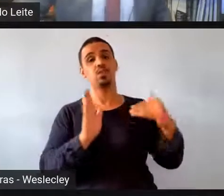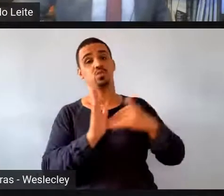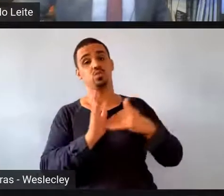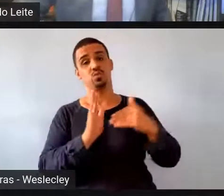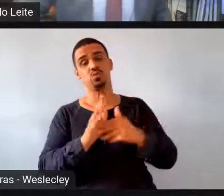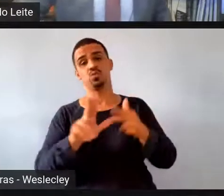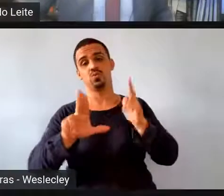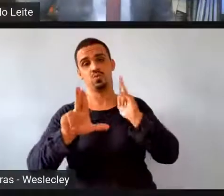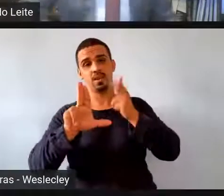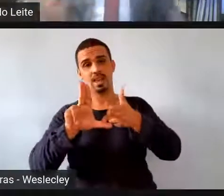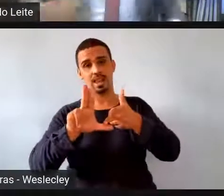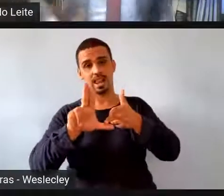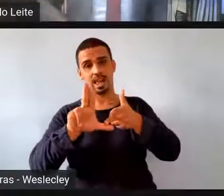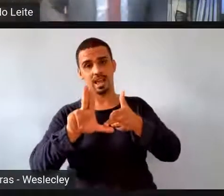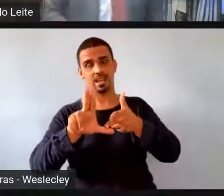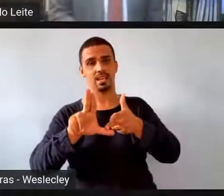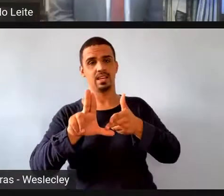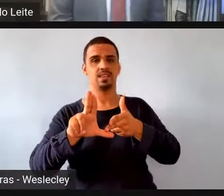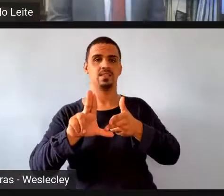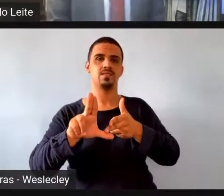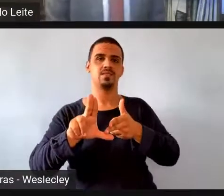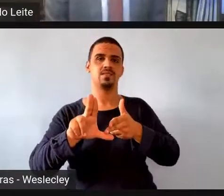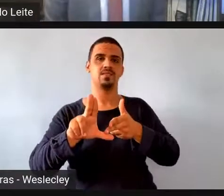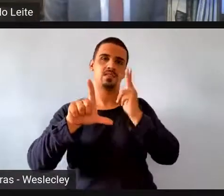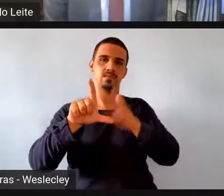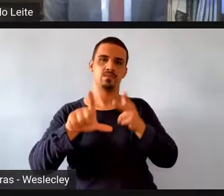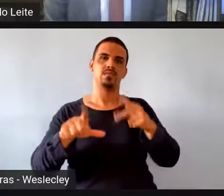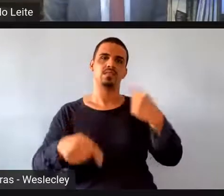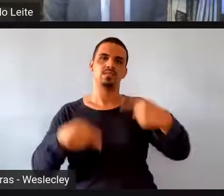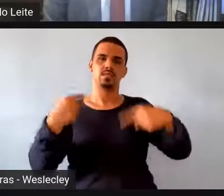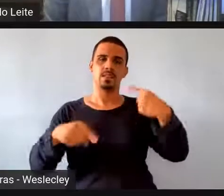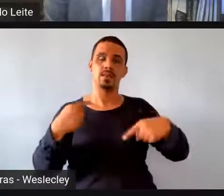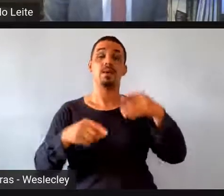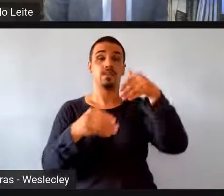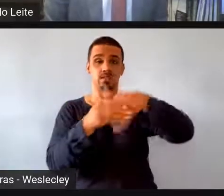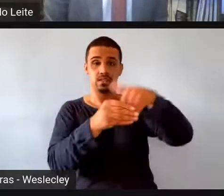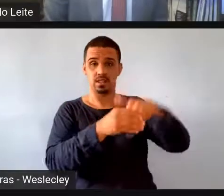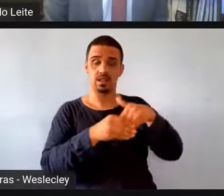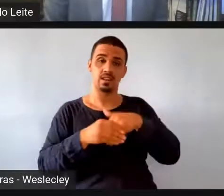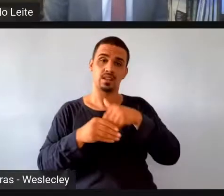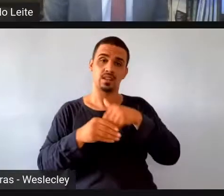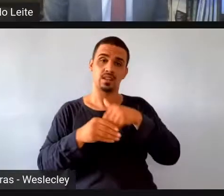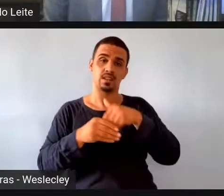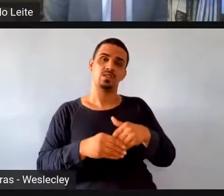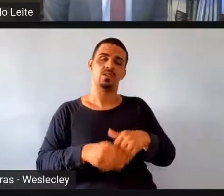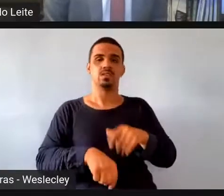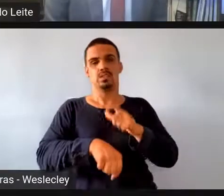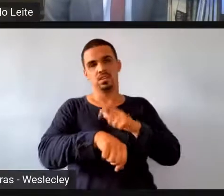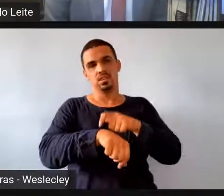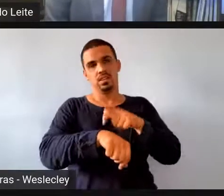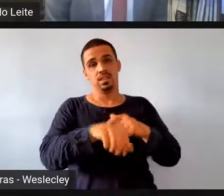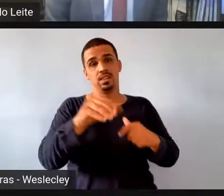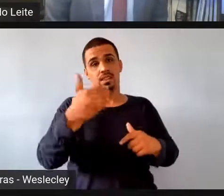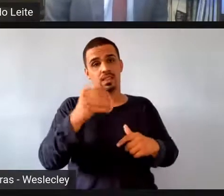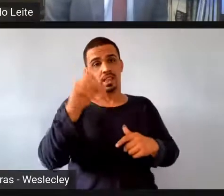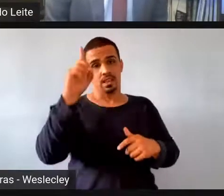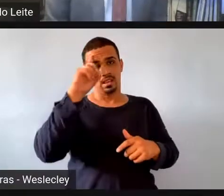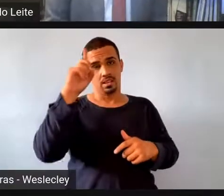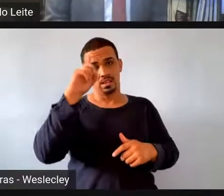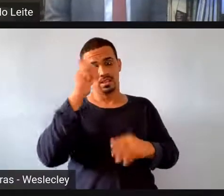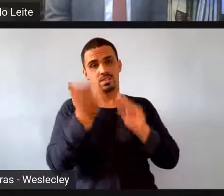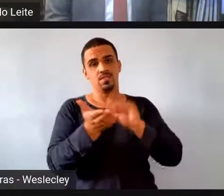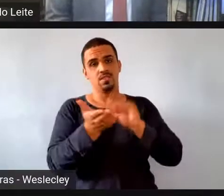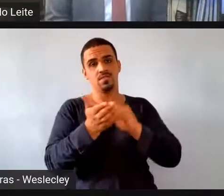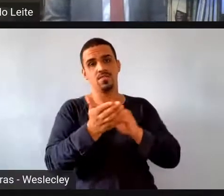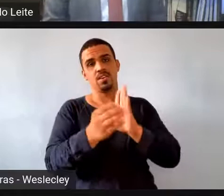dessa jornada de debates eleitorais. Nós estamos há exatos 10 dias do primeiro turno das